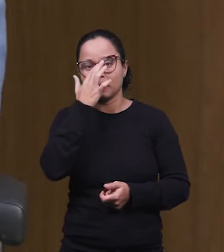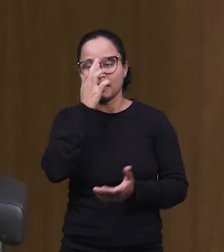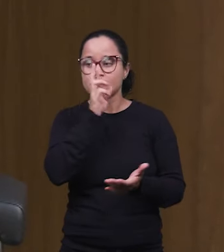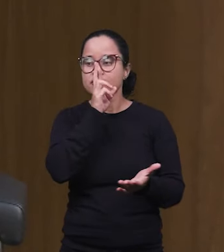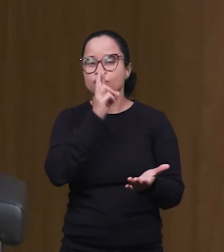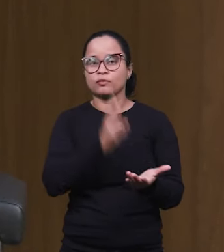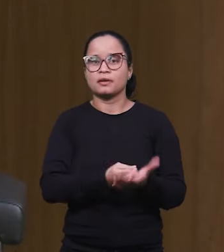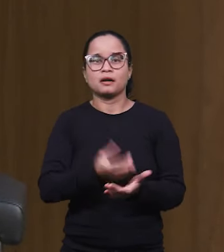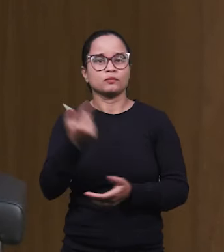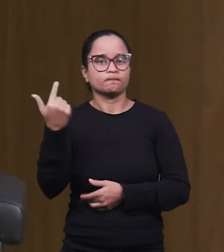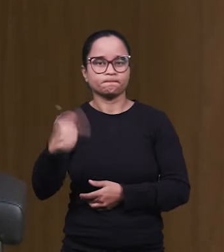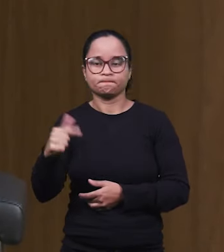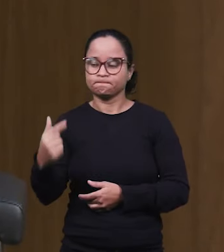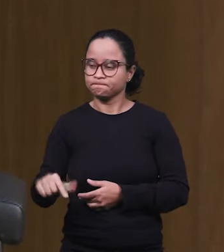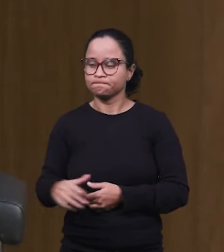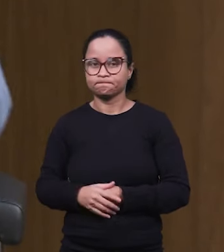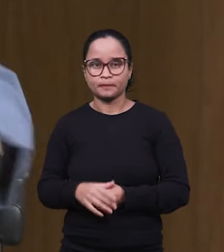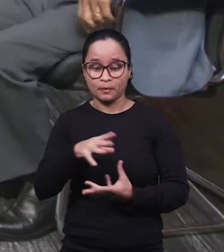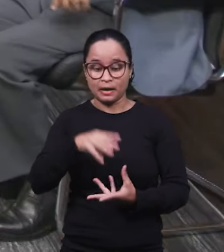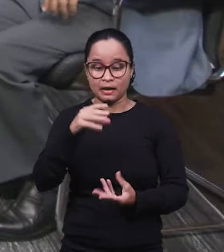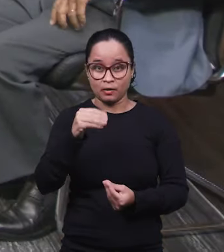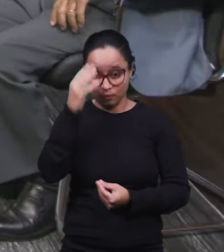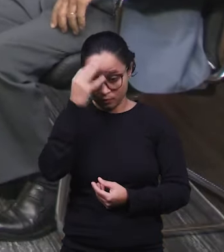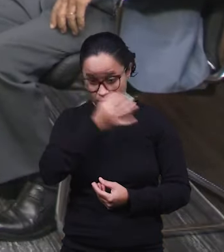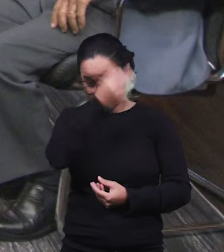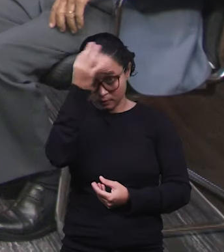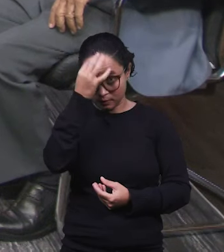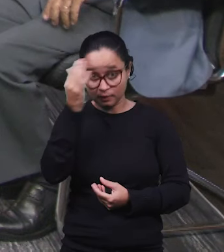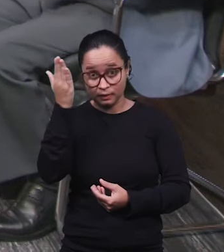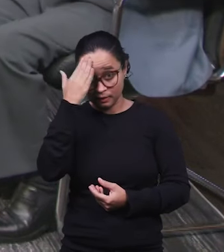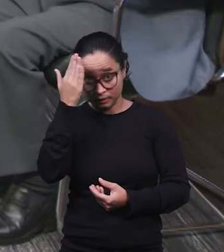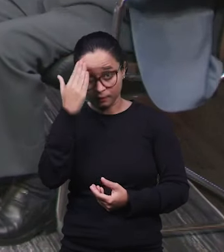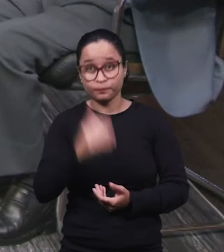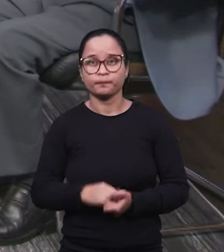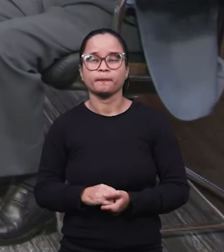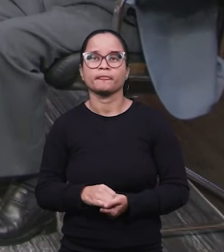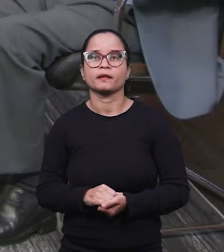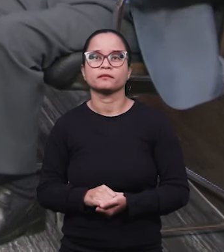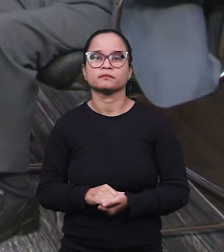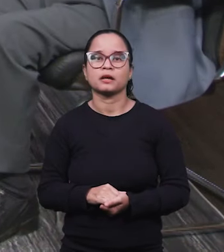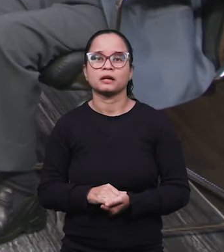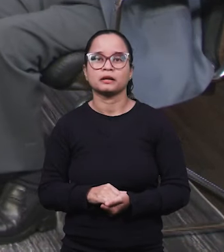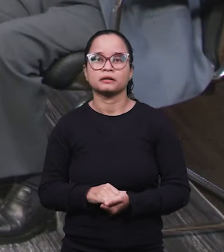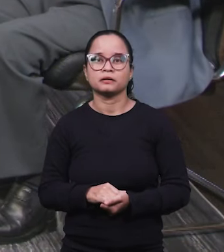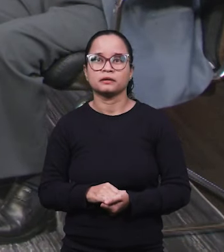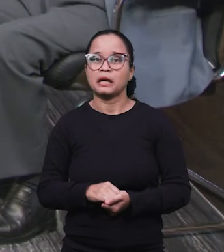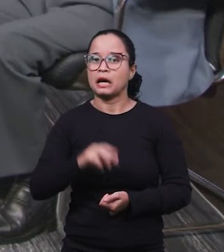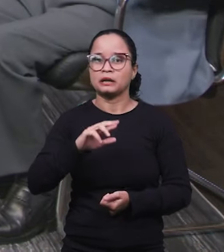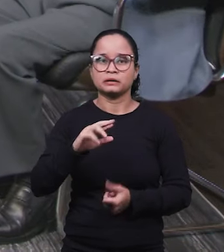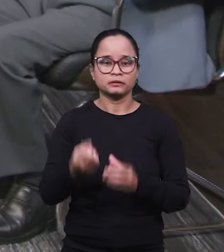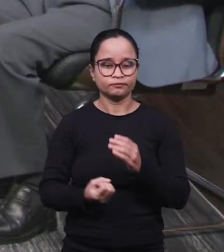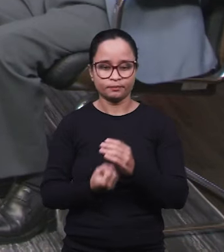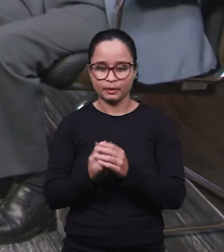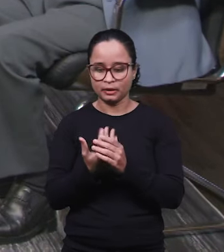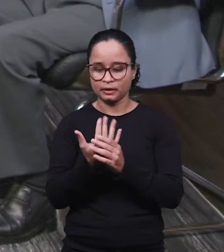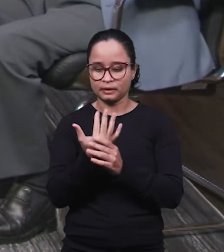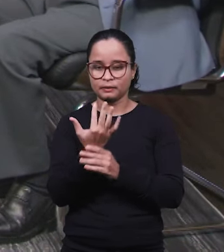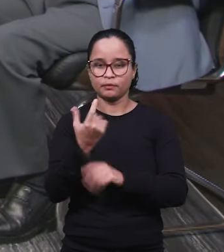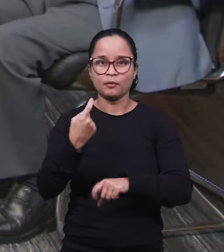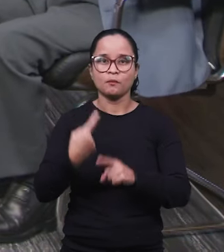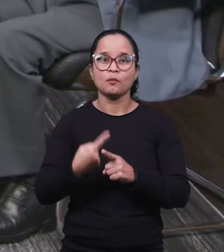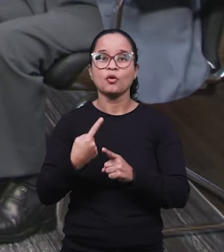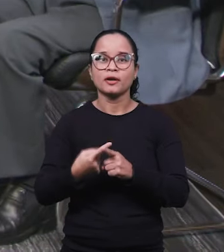tem resultado, é espiritual. Você entendeu? Então, ela não floresceu porque ela bateu num